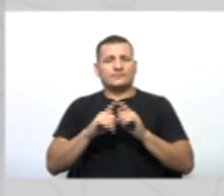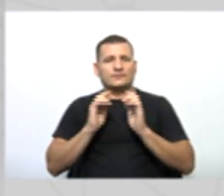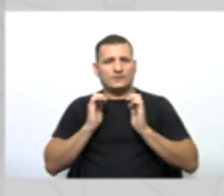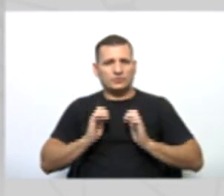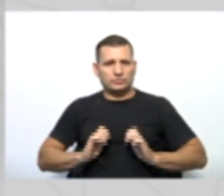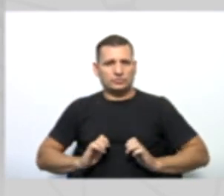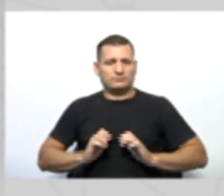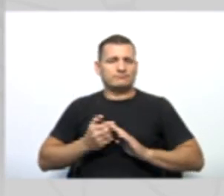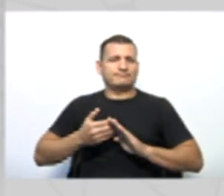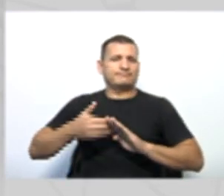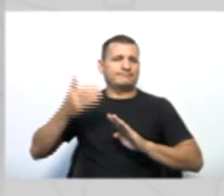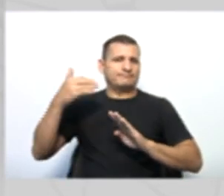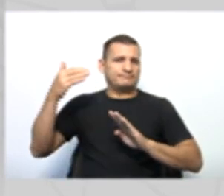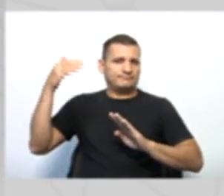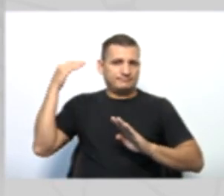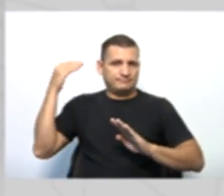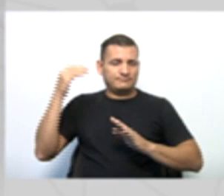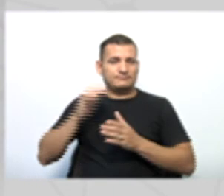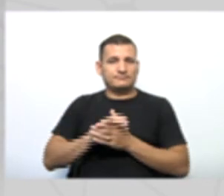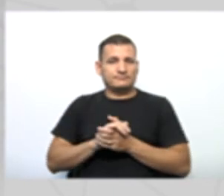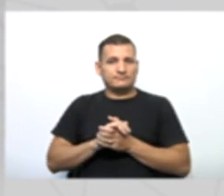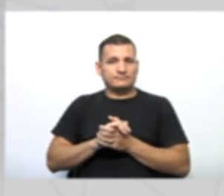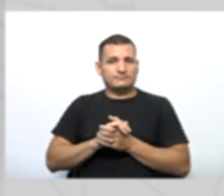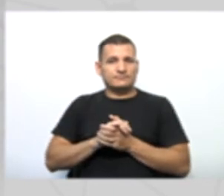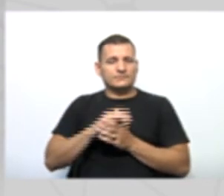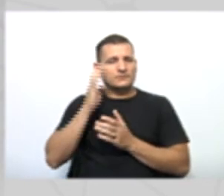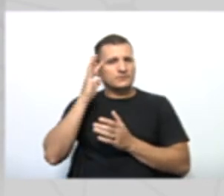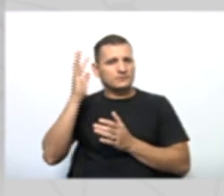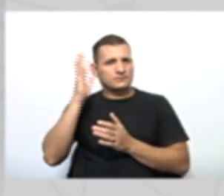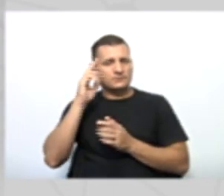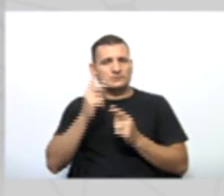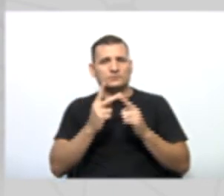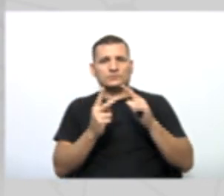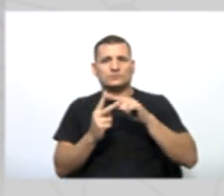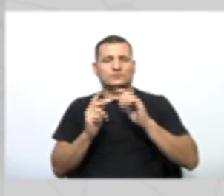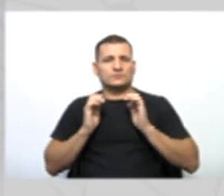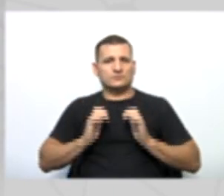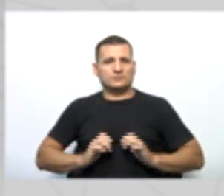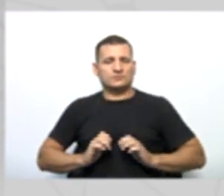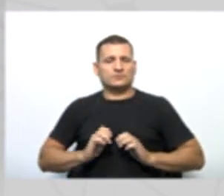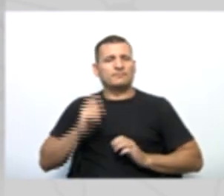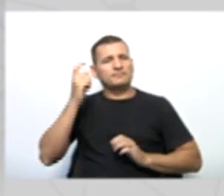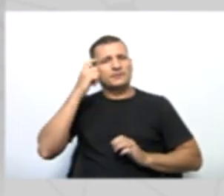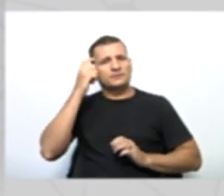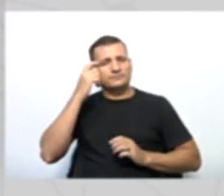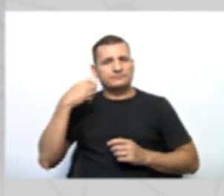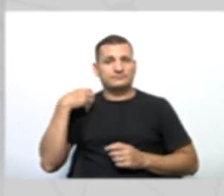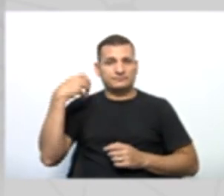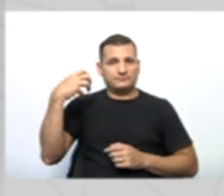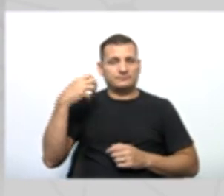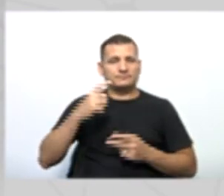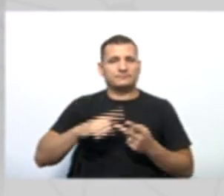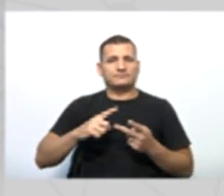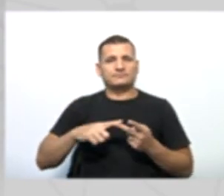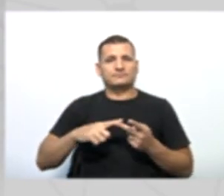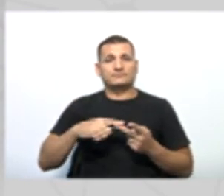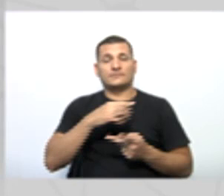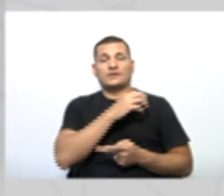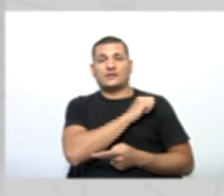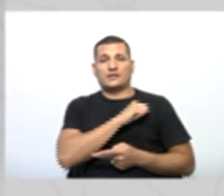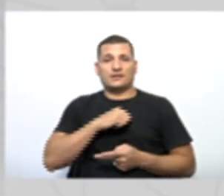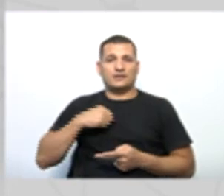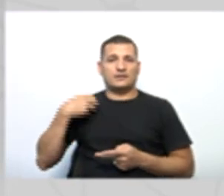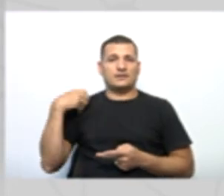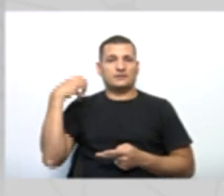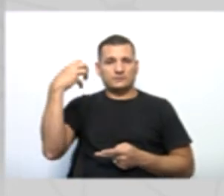duas importantes reflexões éticas no pensamento dos filósofos gregos Sócrates e Aristóteles.